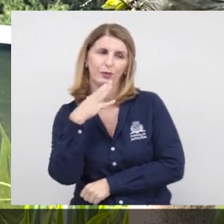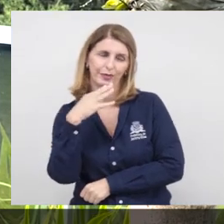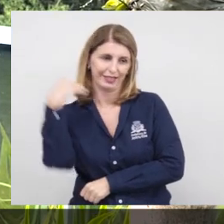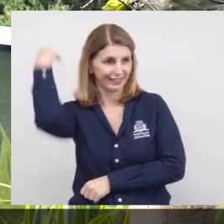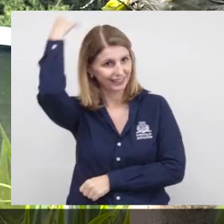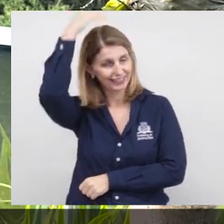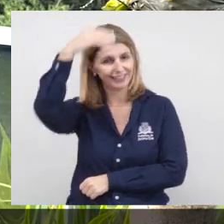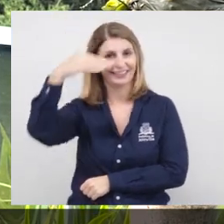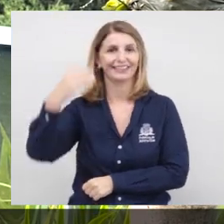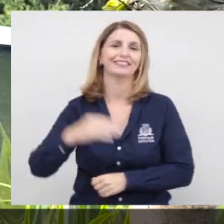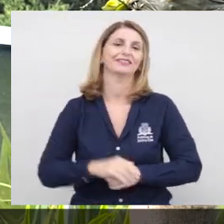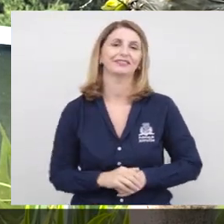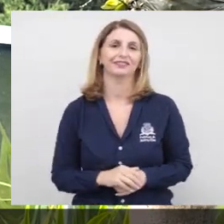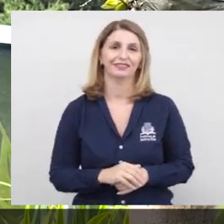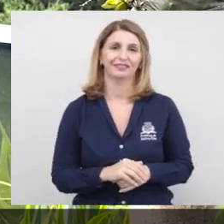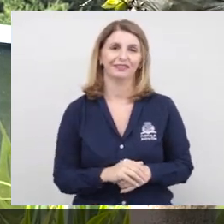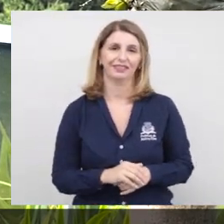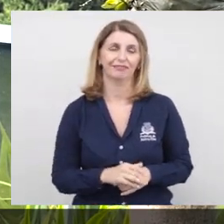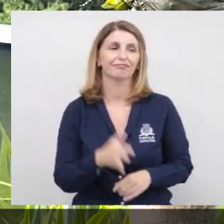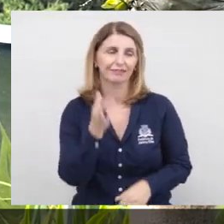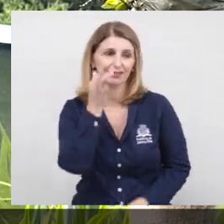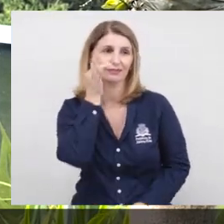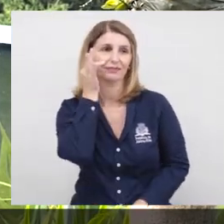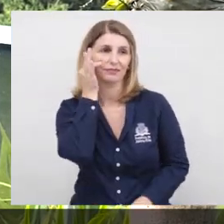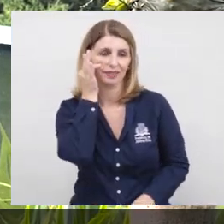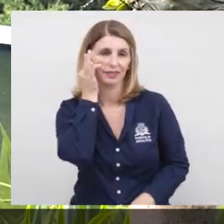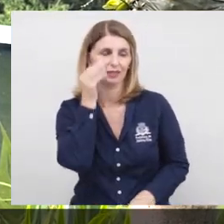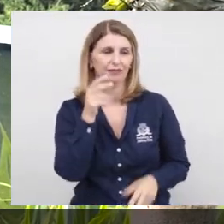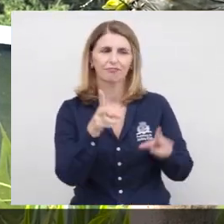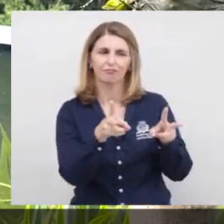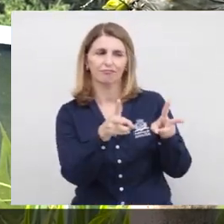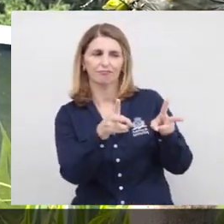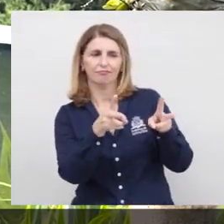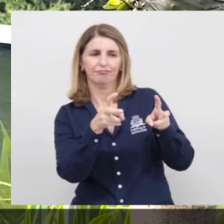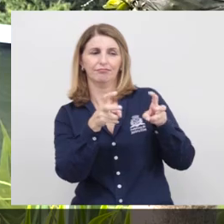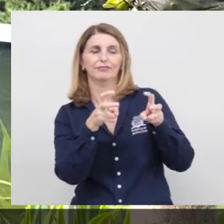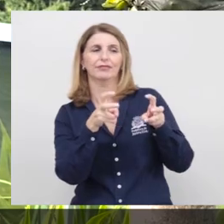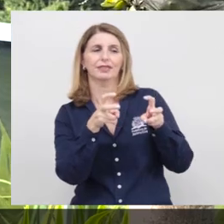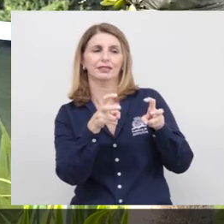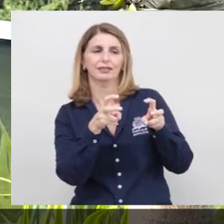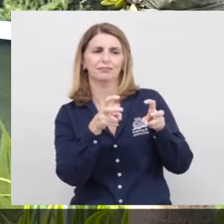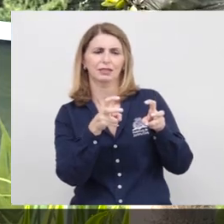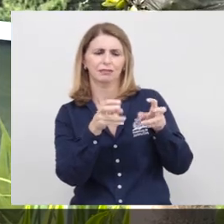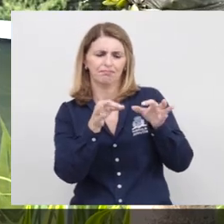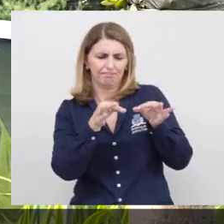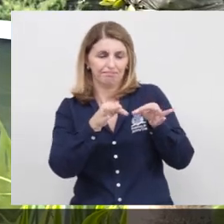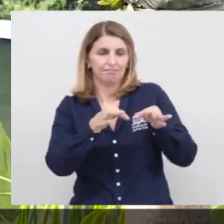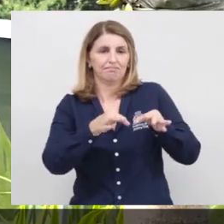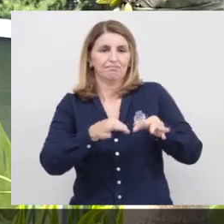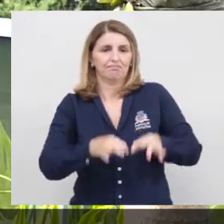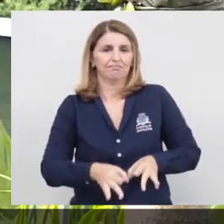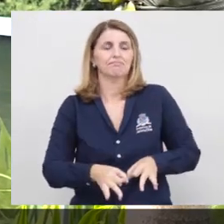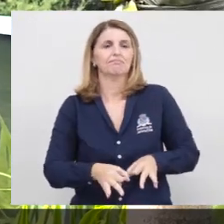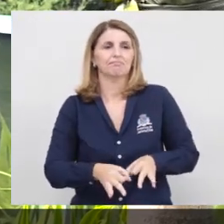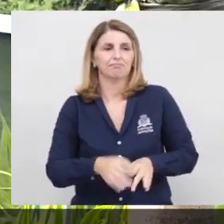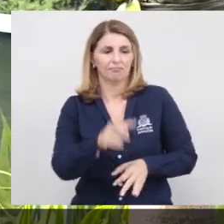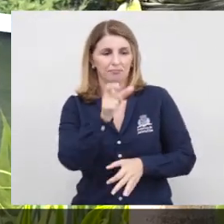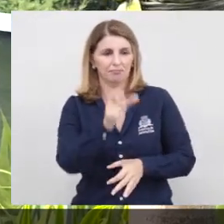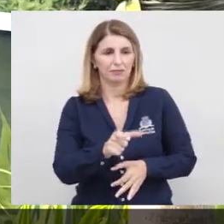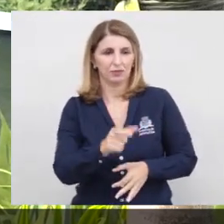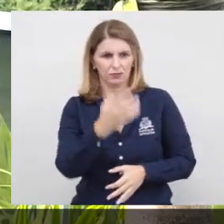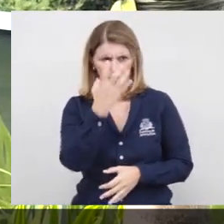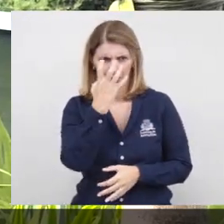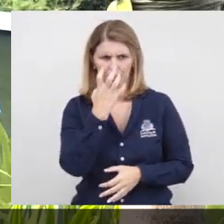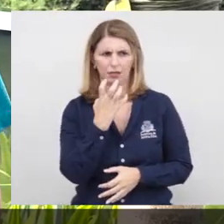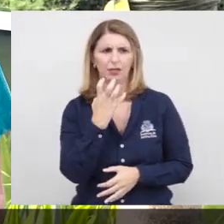quando conheci na dela mas diretamente pode perceber o caráter